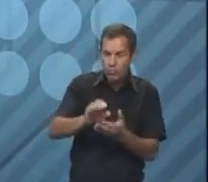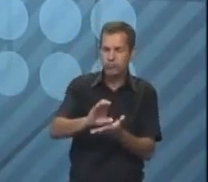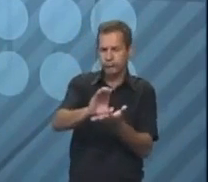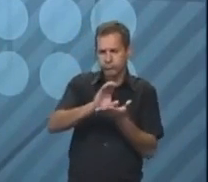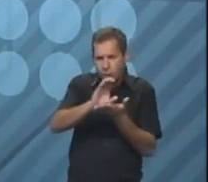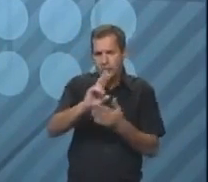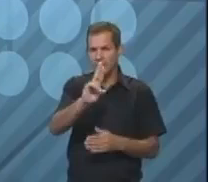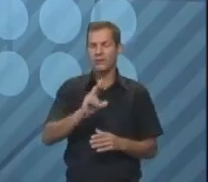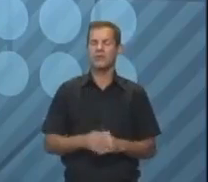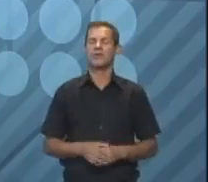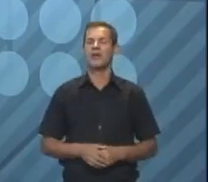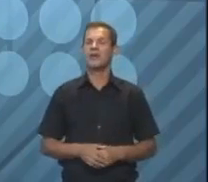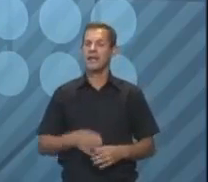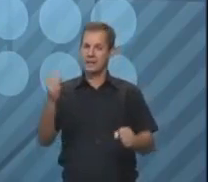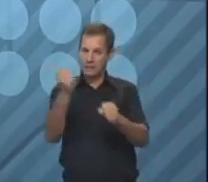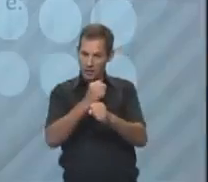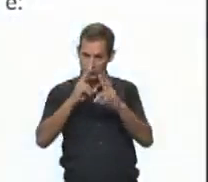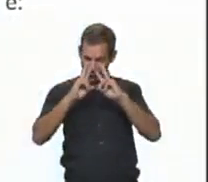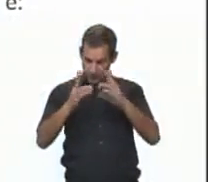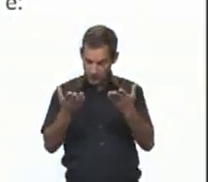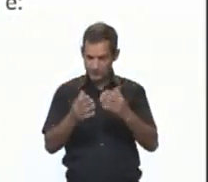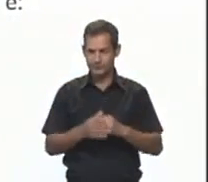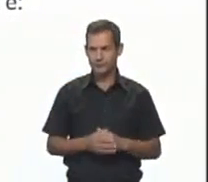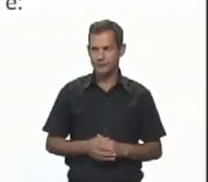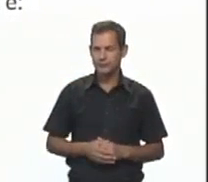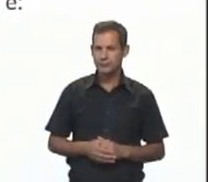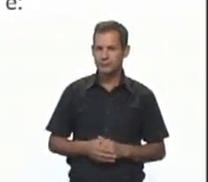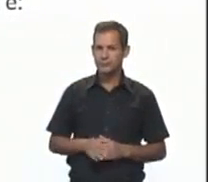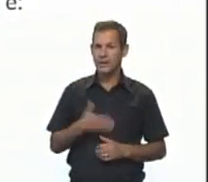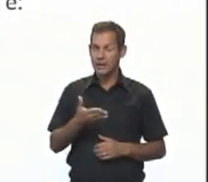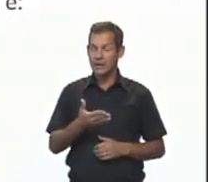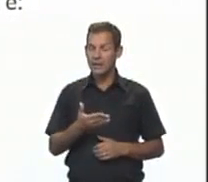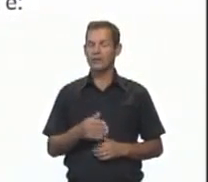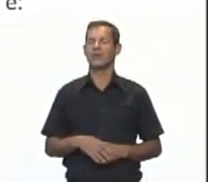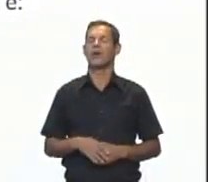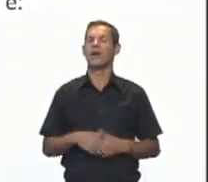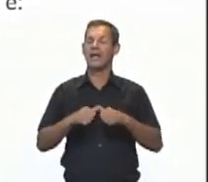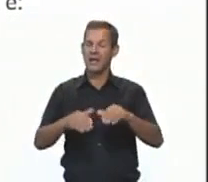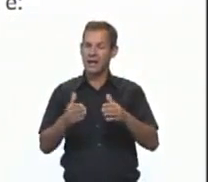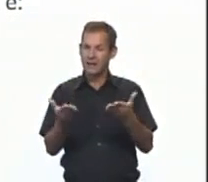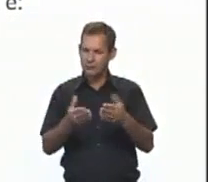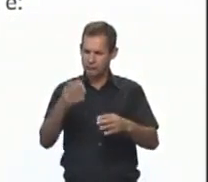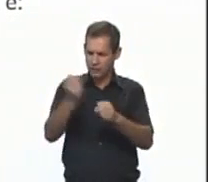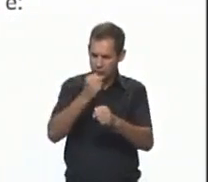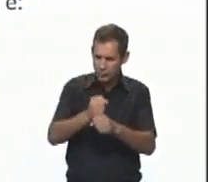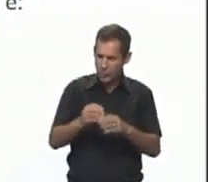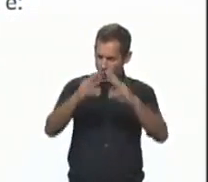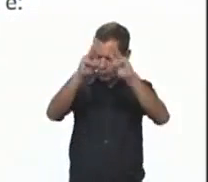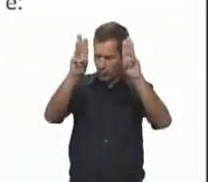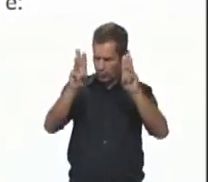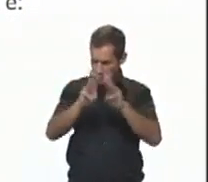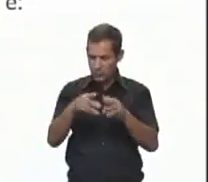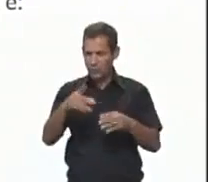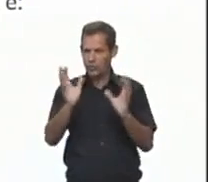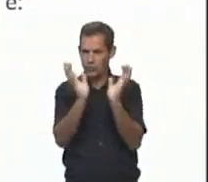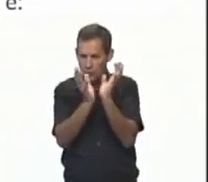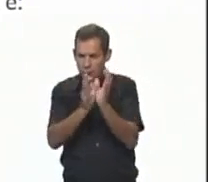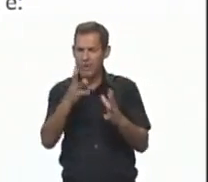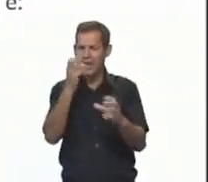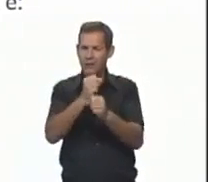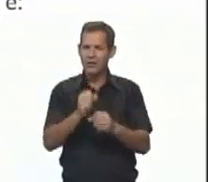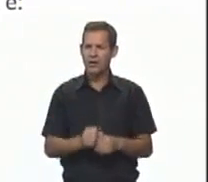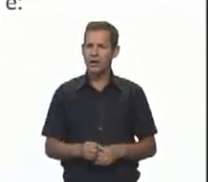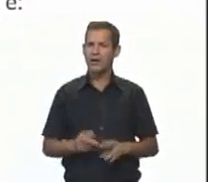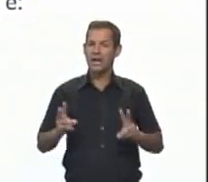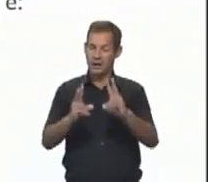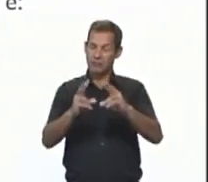concreto utilizado nessa construção. Acompanhe. Então, nessa etapa de construção do museu, a sua equipe vai calcular o